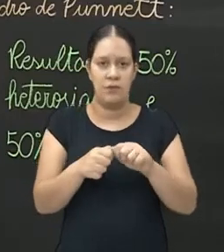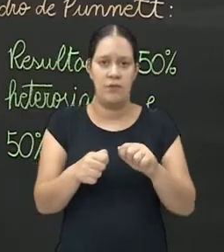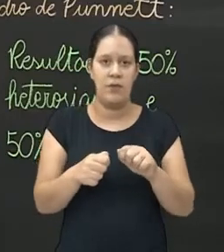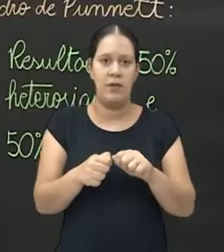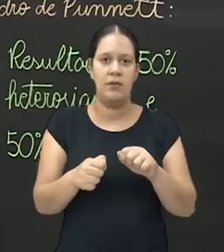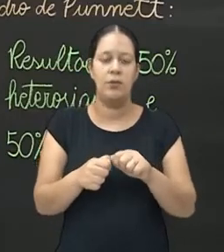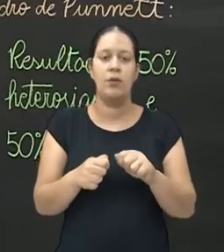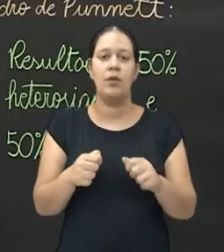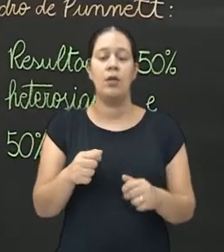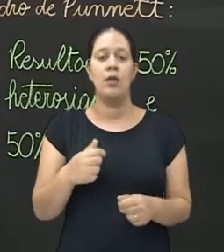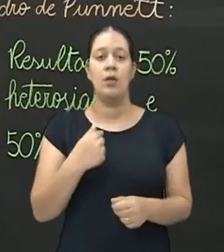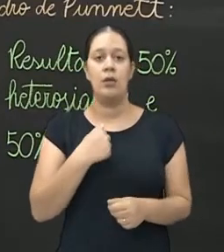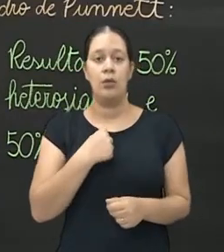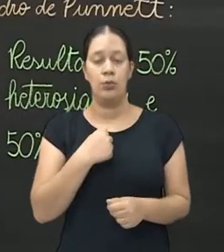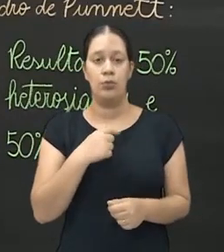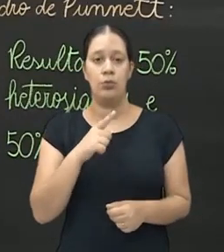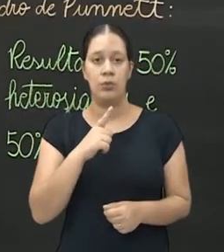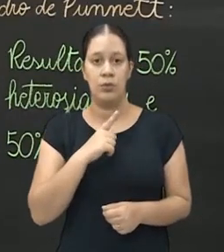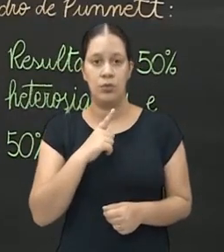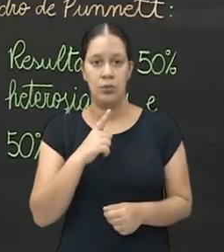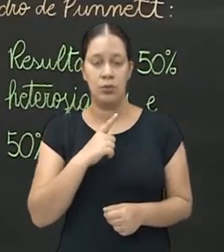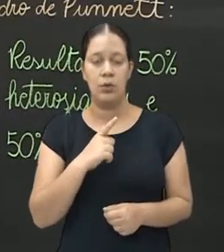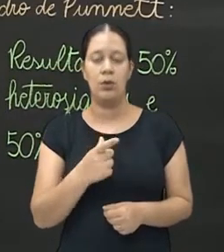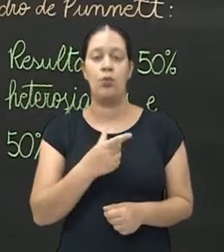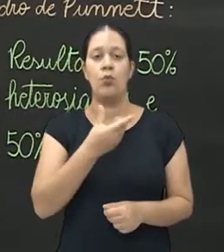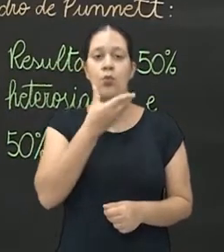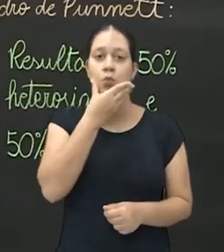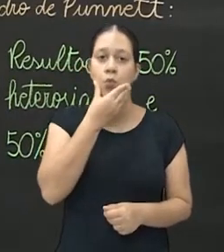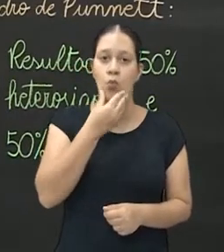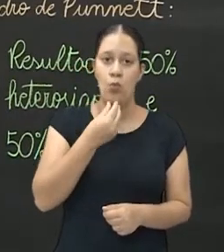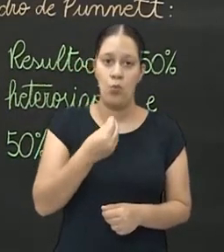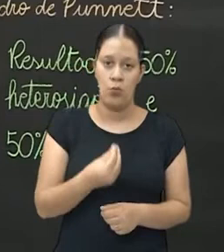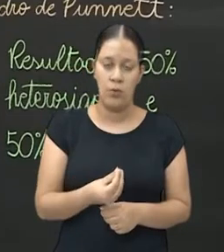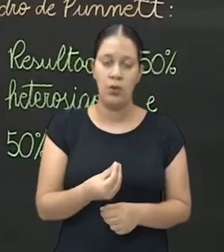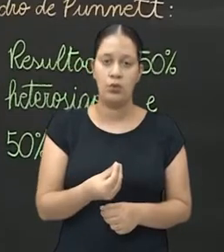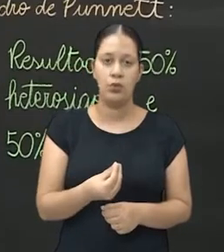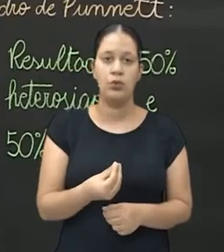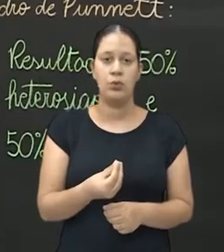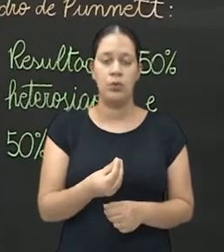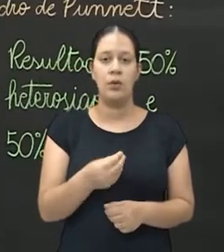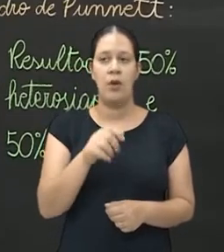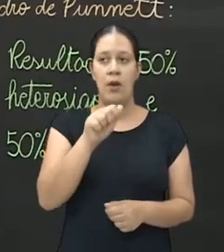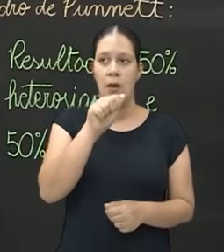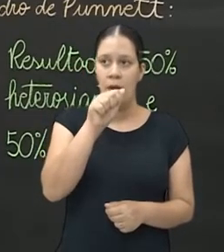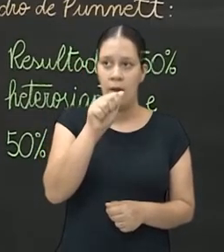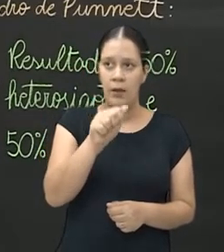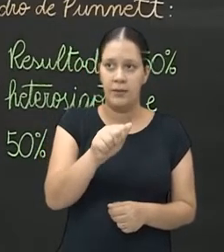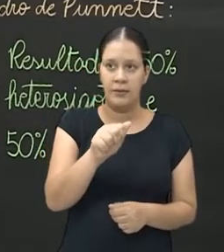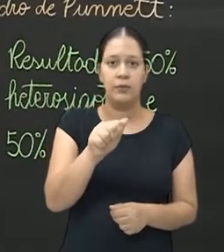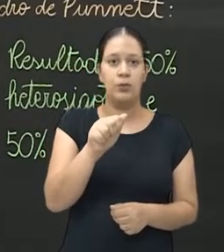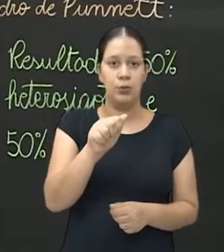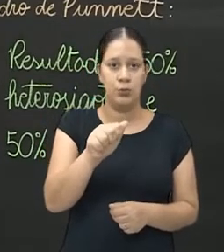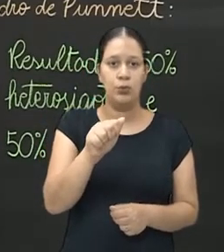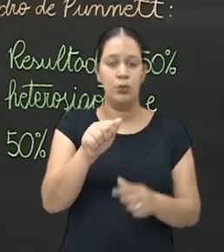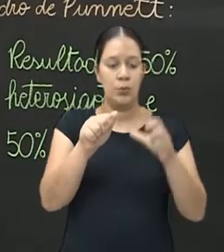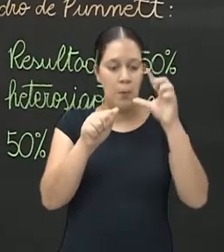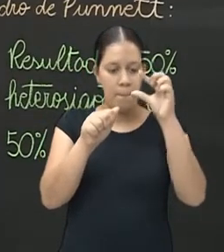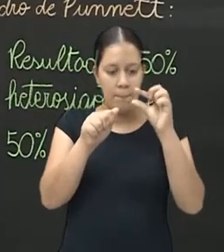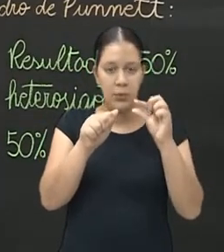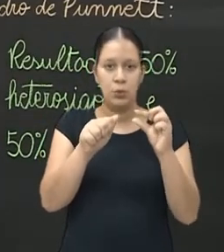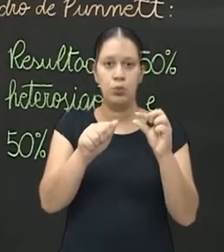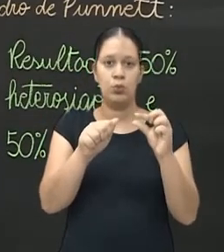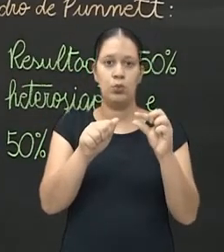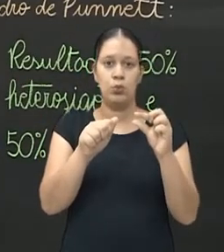eu tenho um casal. Eu tenho um macho recessivo, Azinho, minúsculo,